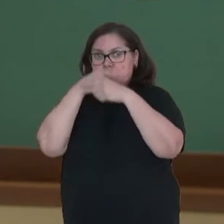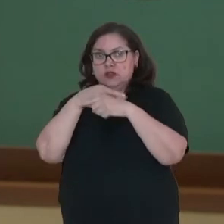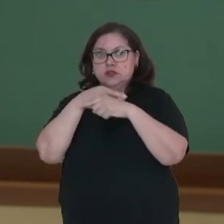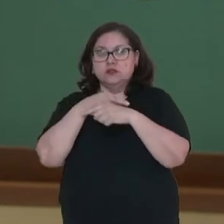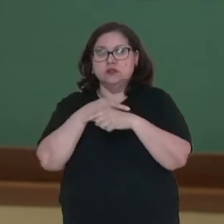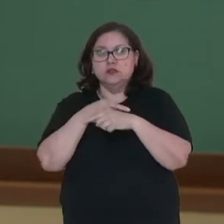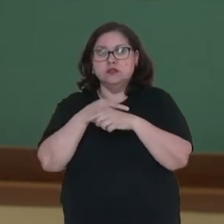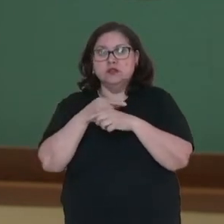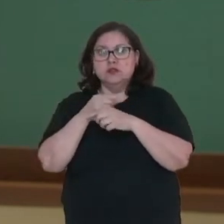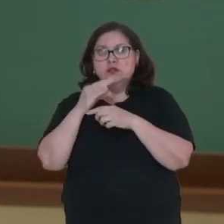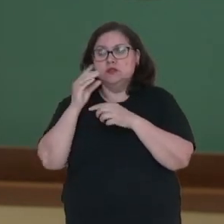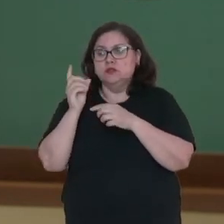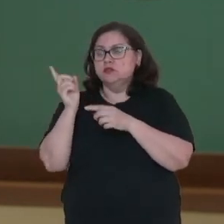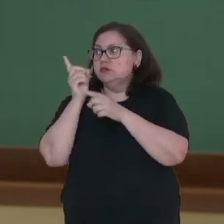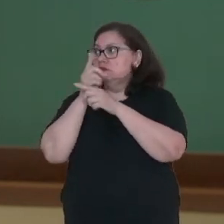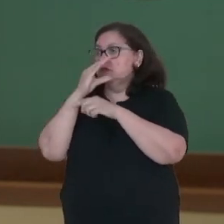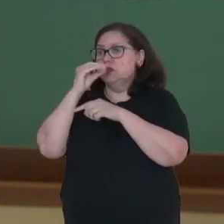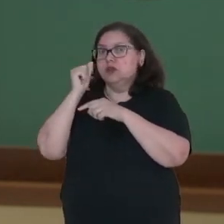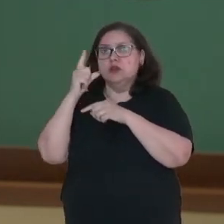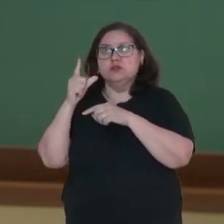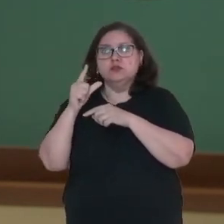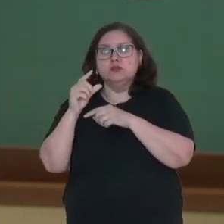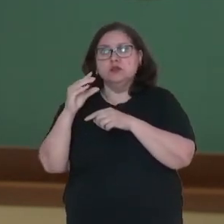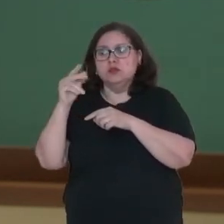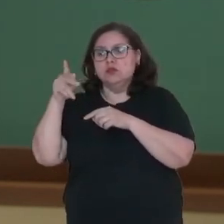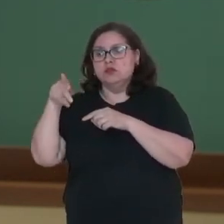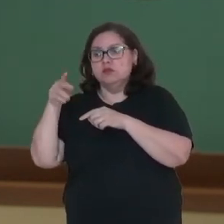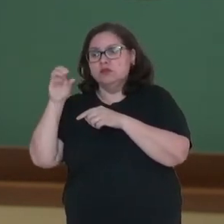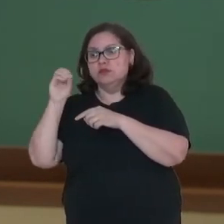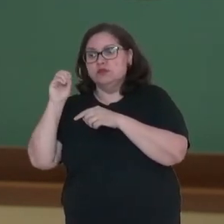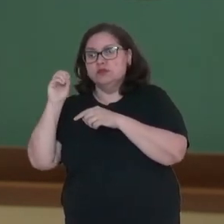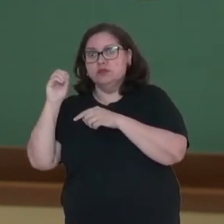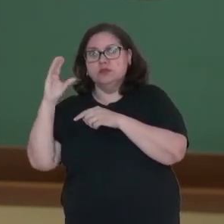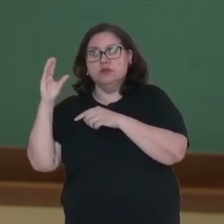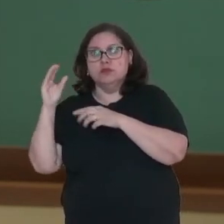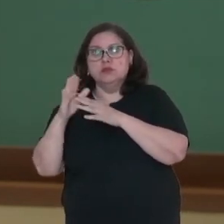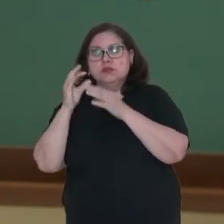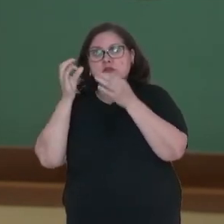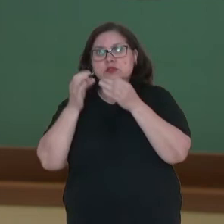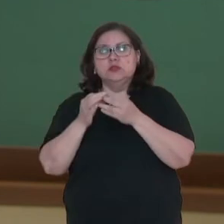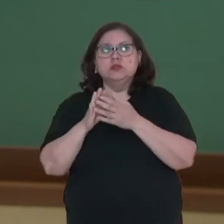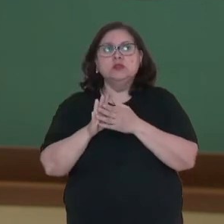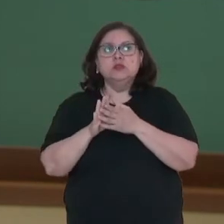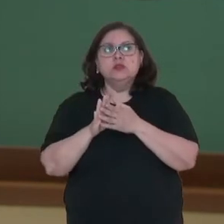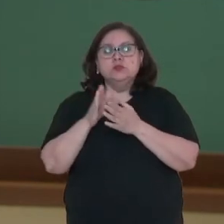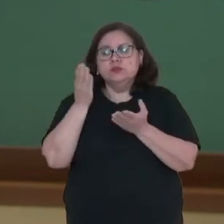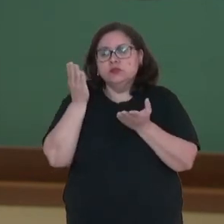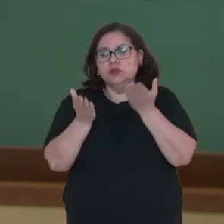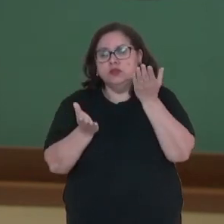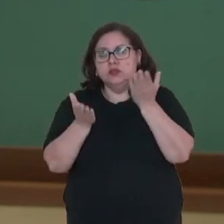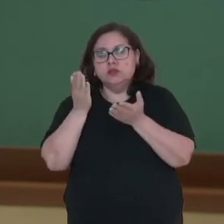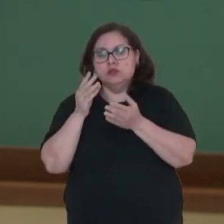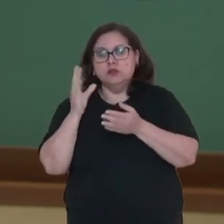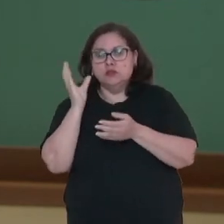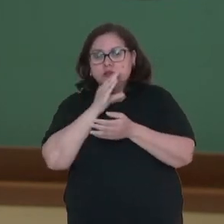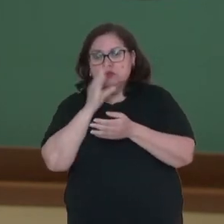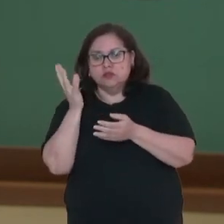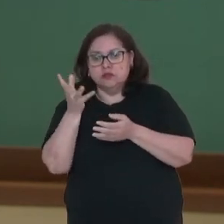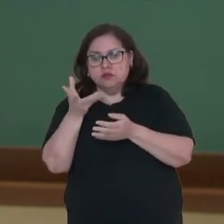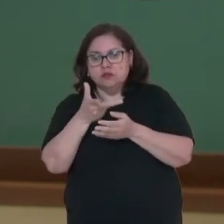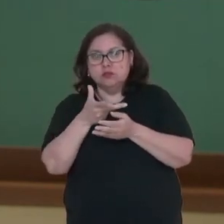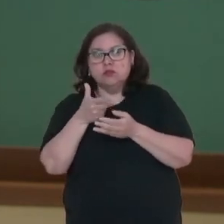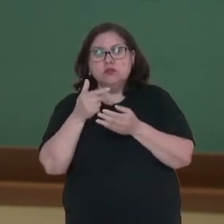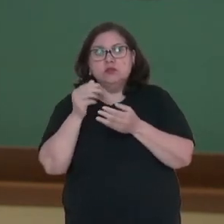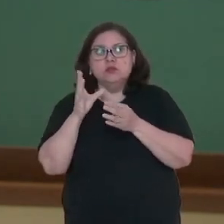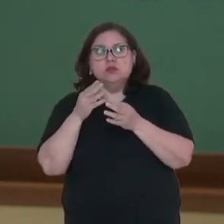inversa, íons cálcio, íons fosfato. Certo? No equilíbrio, a velocidade de